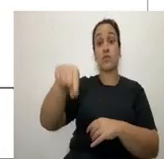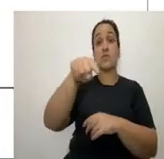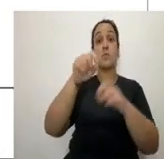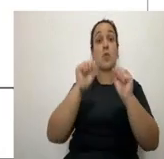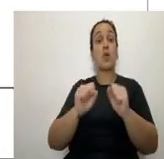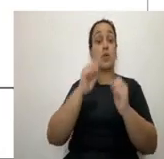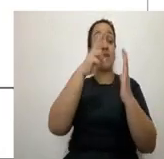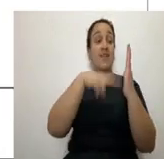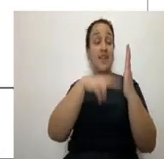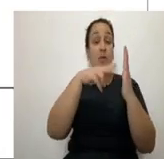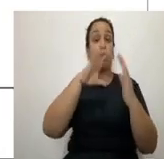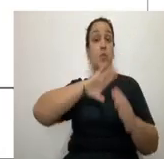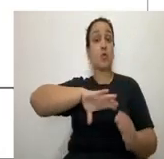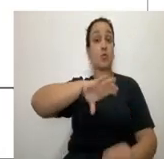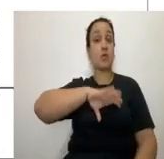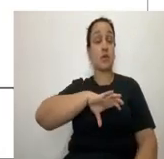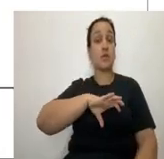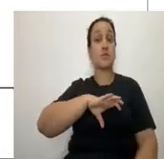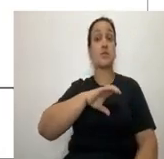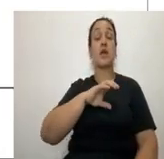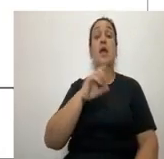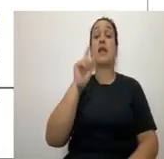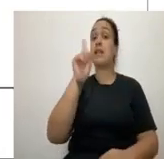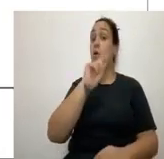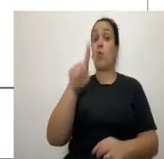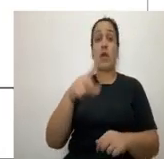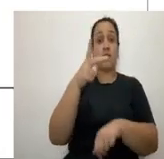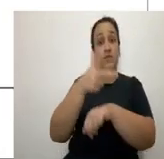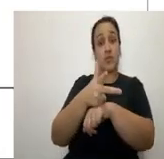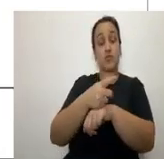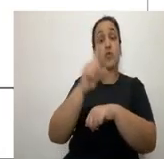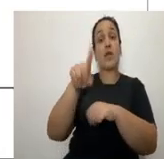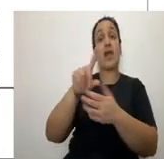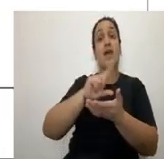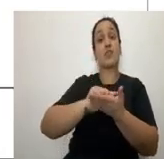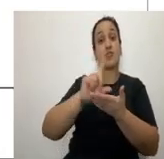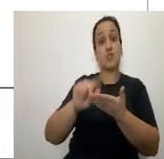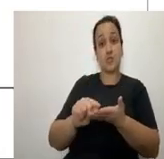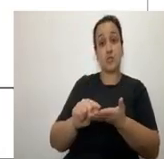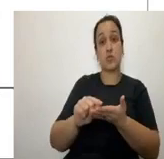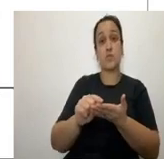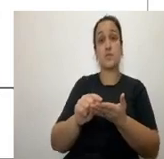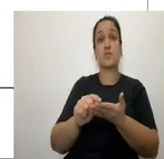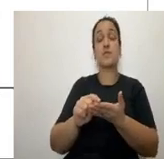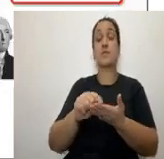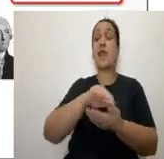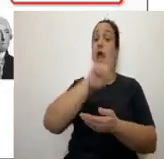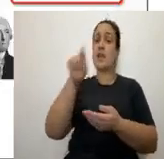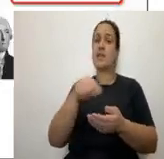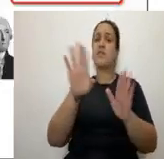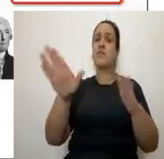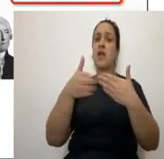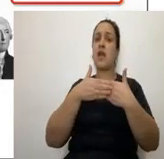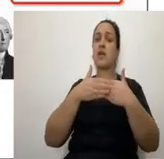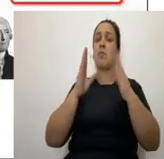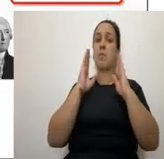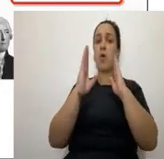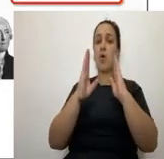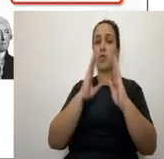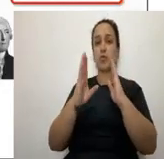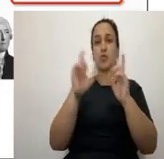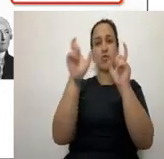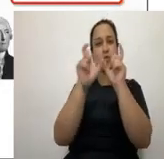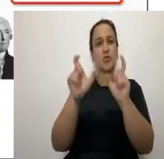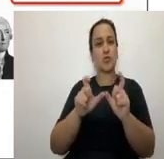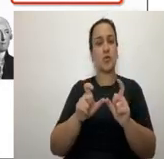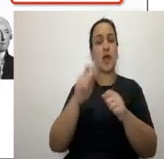em português e é fácil de vocês lerem, né? Não é um vídeo, é um artigo. Aqui fecha